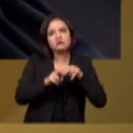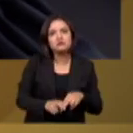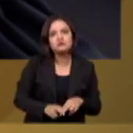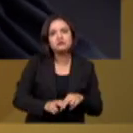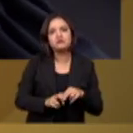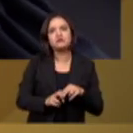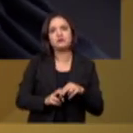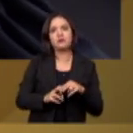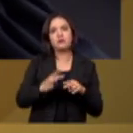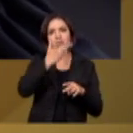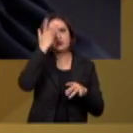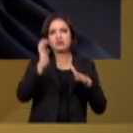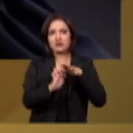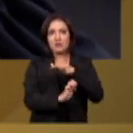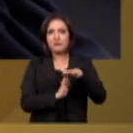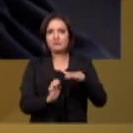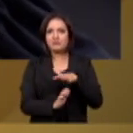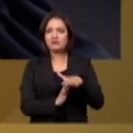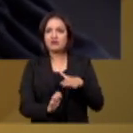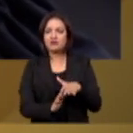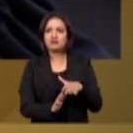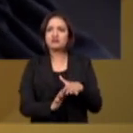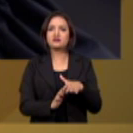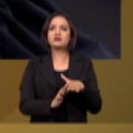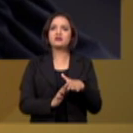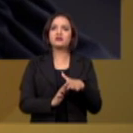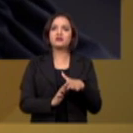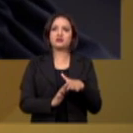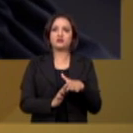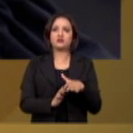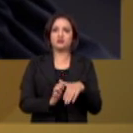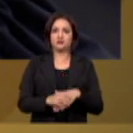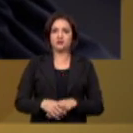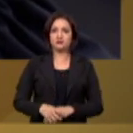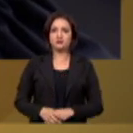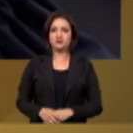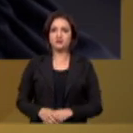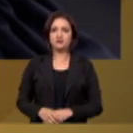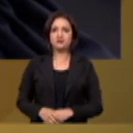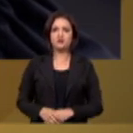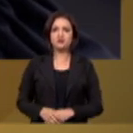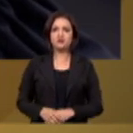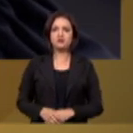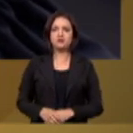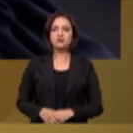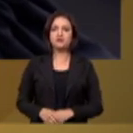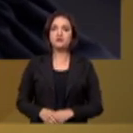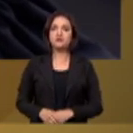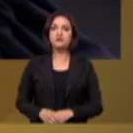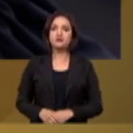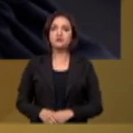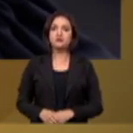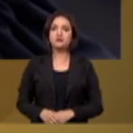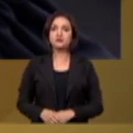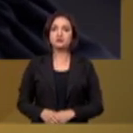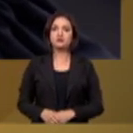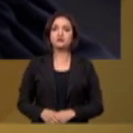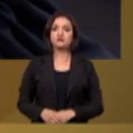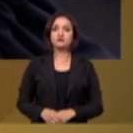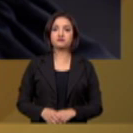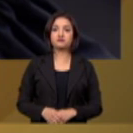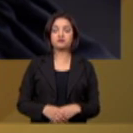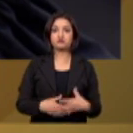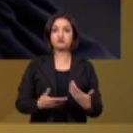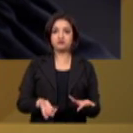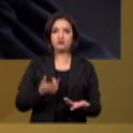não as pessoas privado formado em causa o e fundamentos a minha